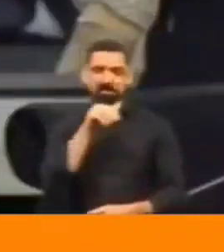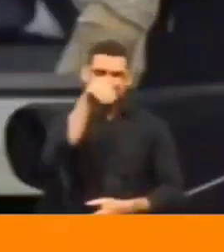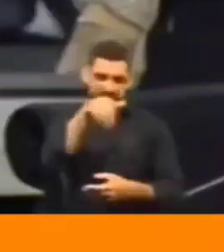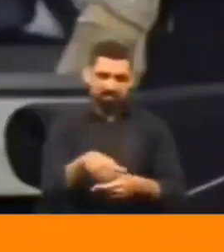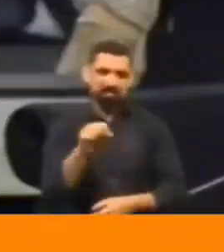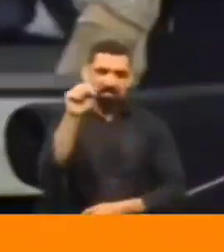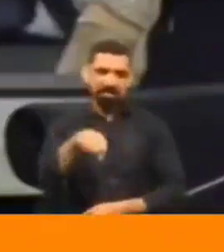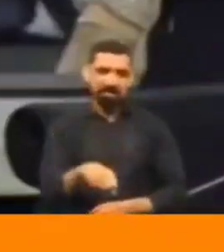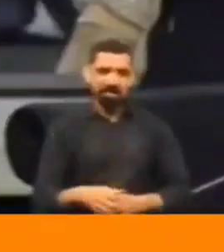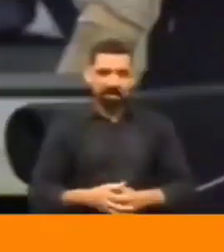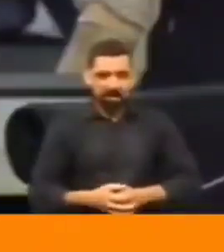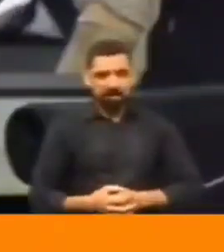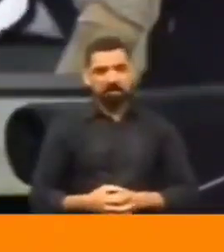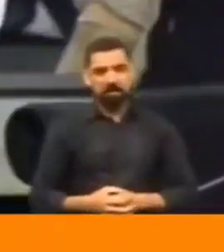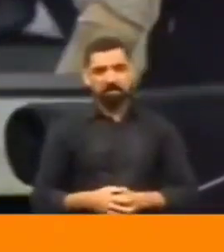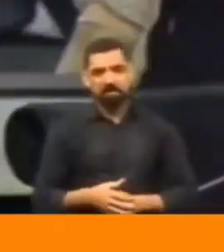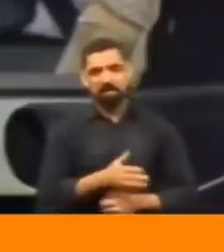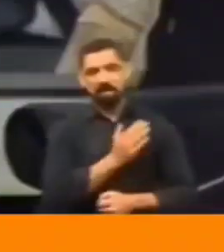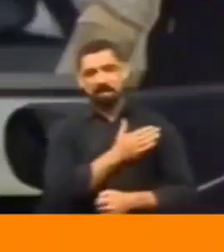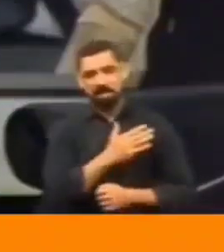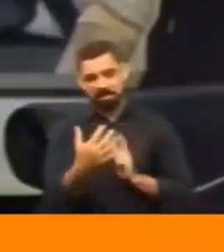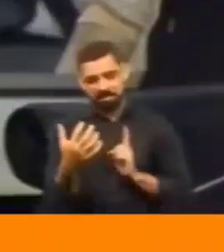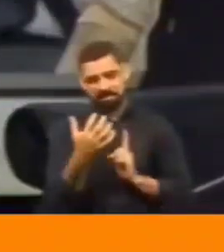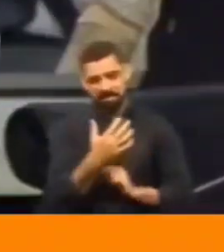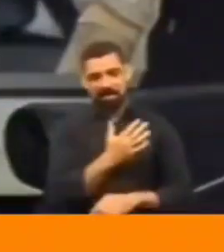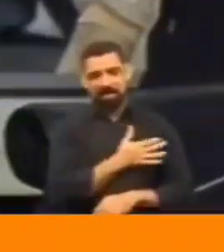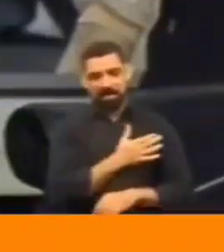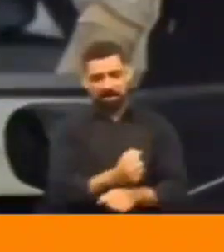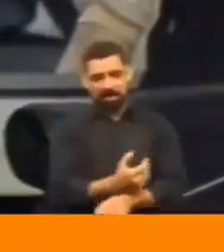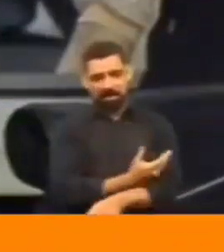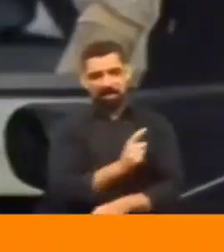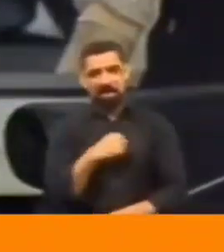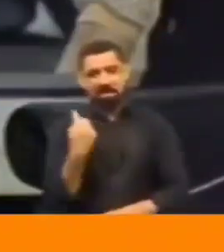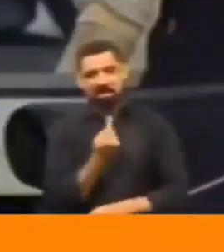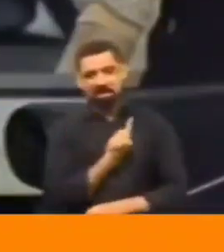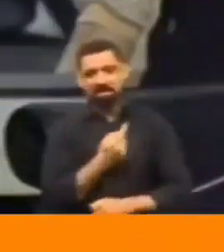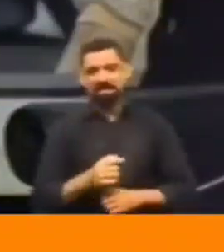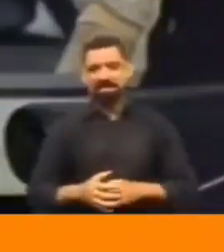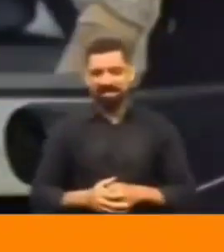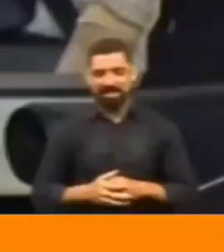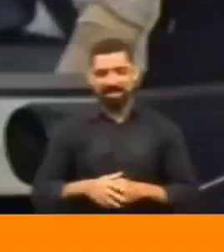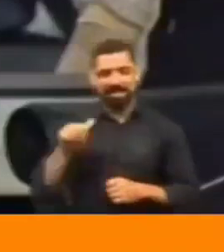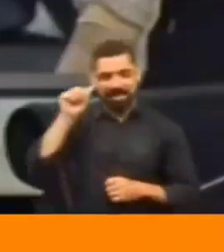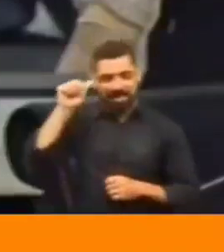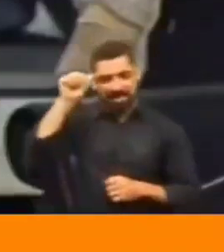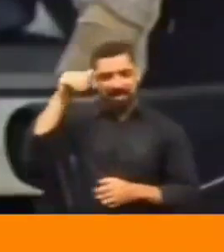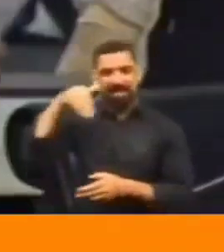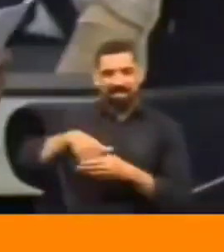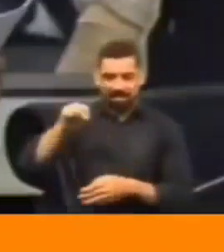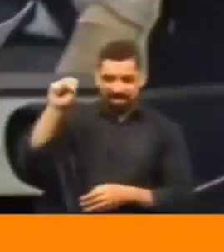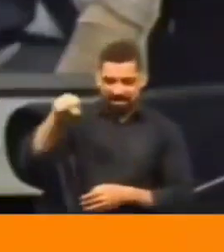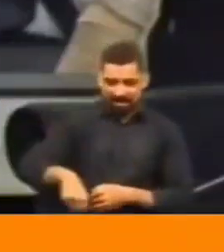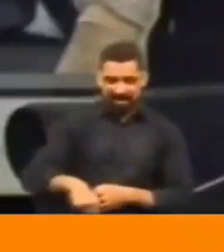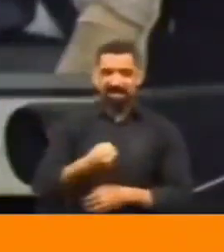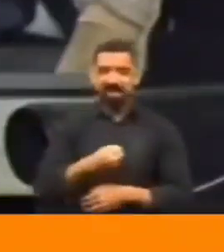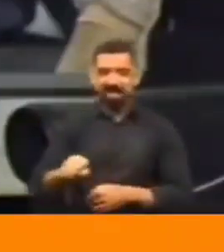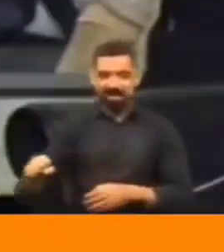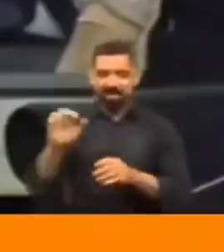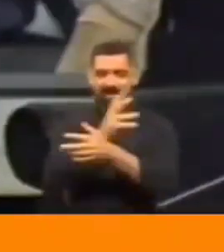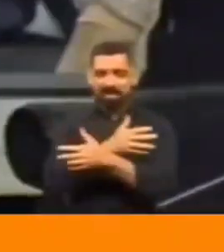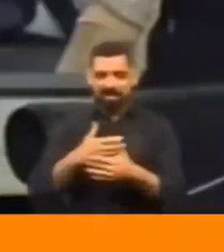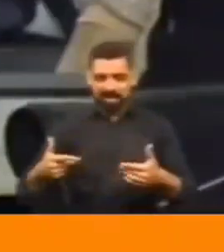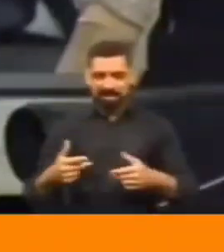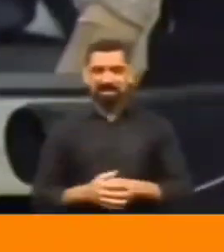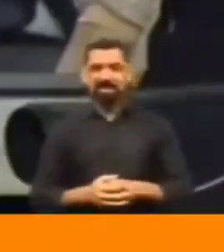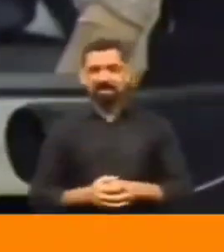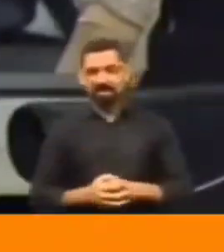Né? Mexeu com o meu coração. É sentimento da gente, né? O André diz, pai, vota sim. Defesa dos animais